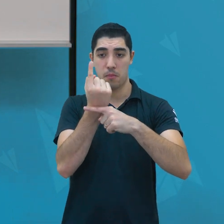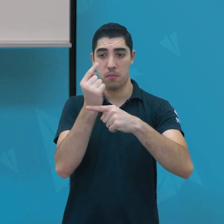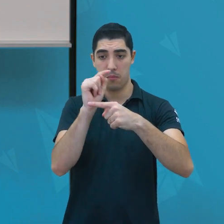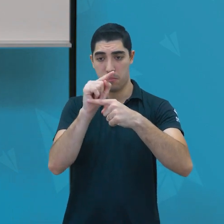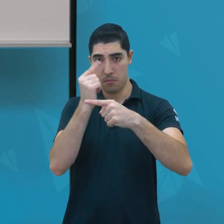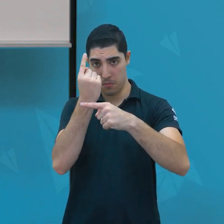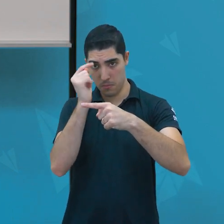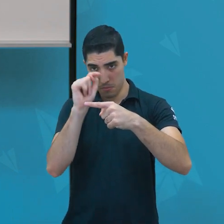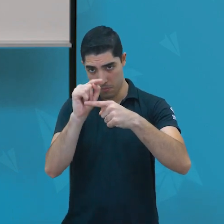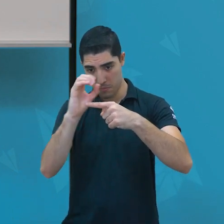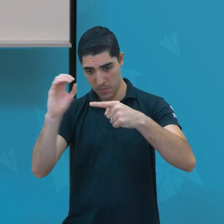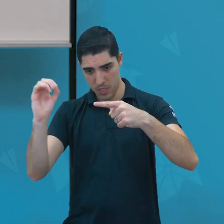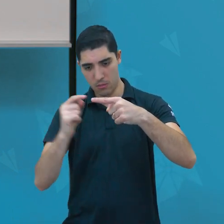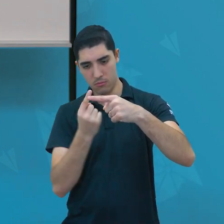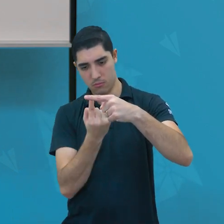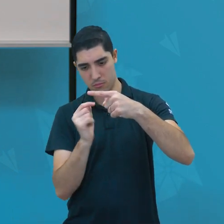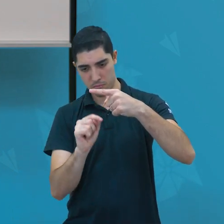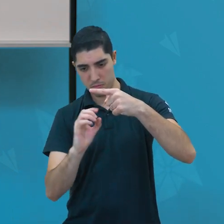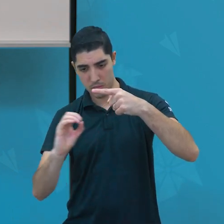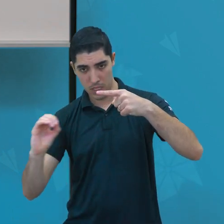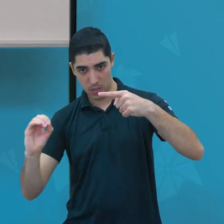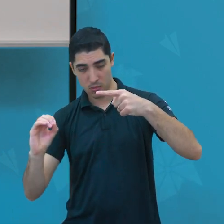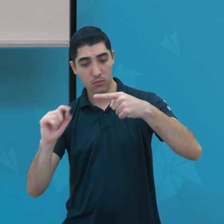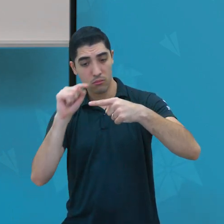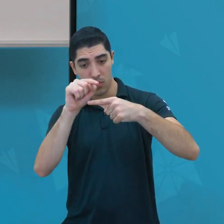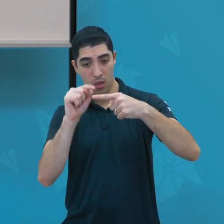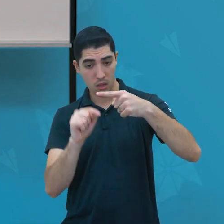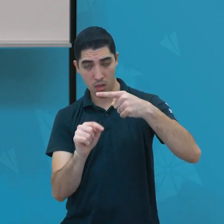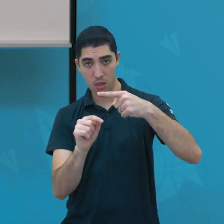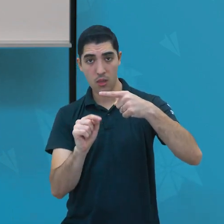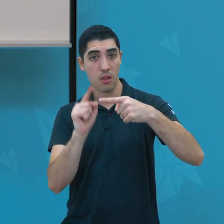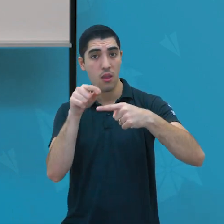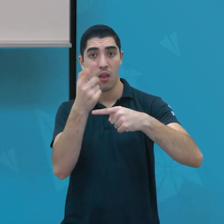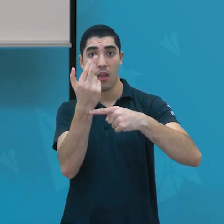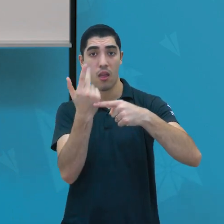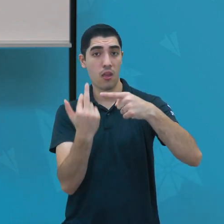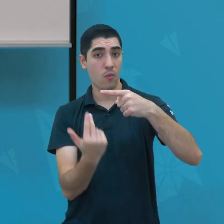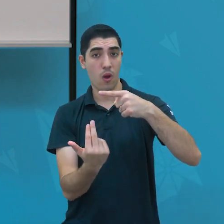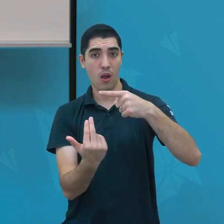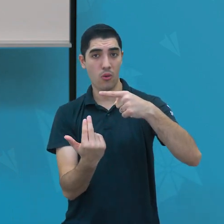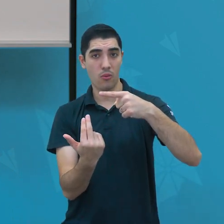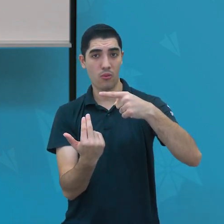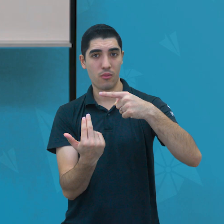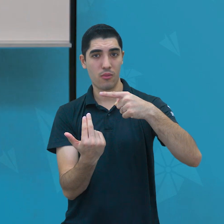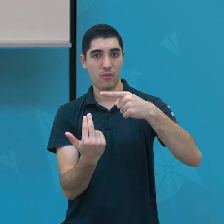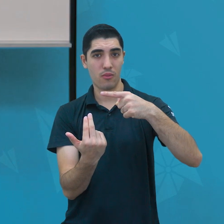1000 sobre 1000. Quando eu tenho esse 1000 sobre 1000, é a mesma coisa